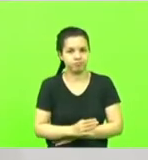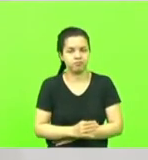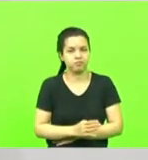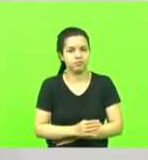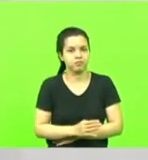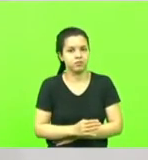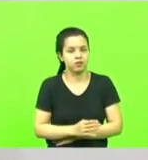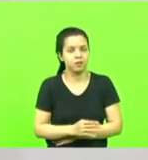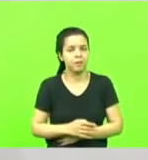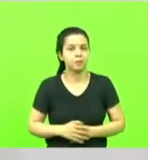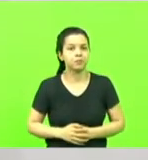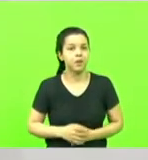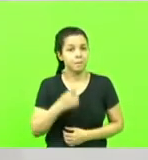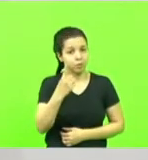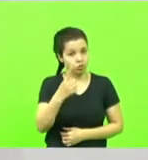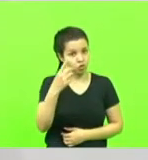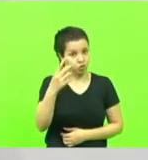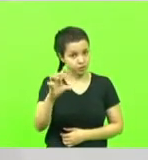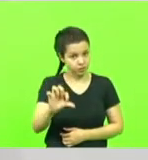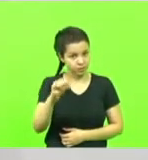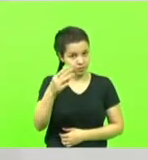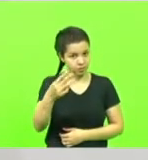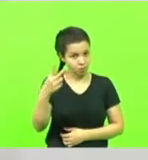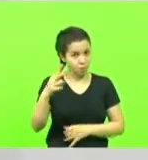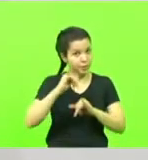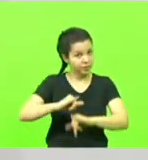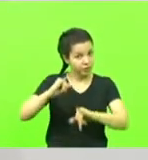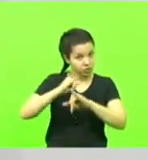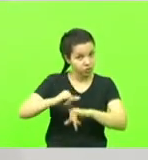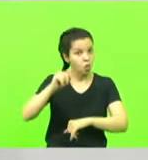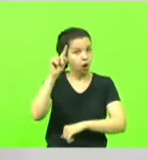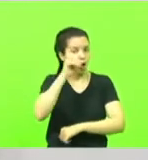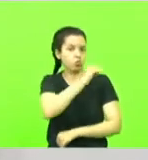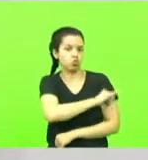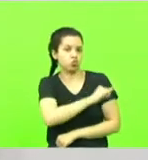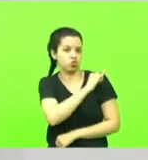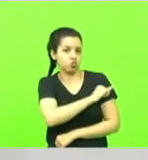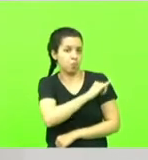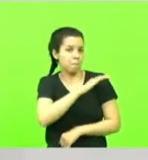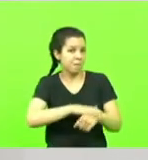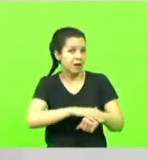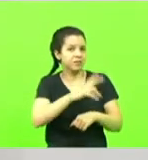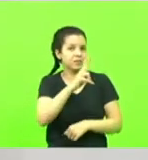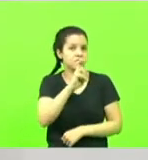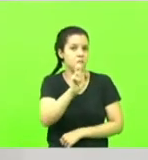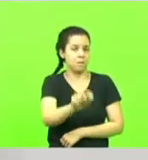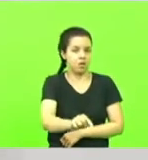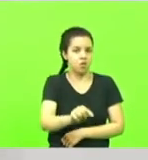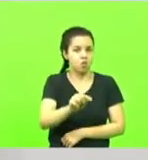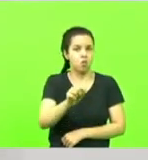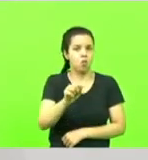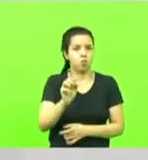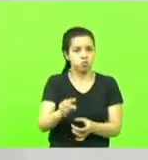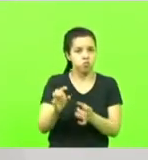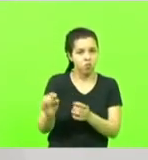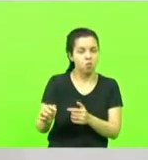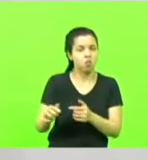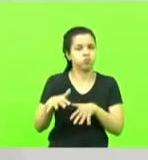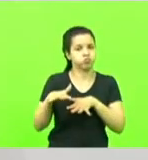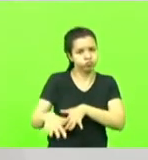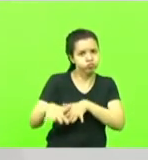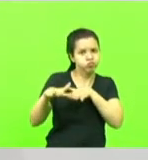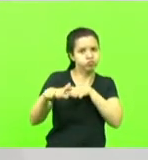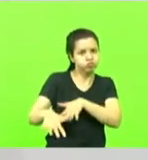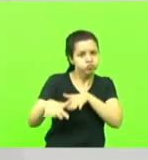1932, houve uma grande manifestação no Rio de Janeiro, com mais de 5 mil comerciários e comerciárias marchando em direção